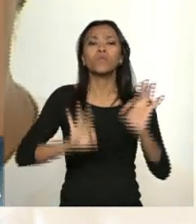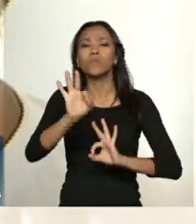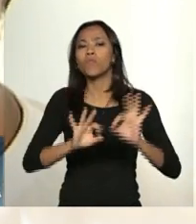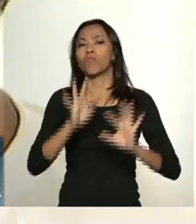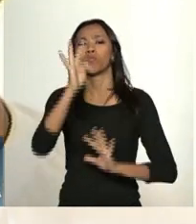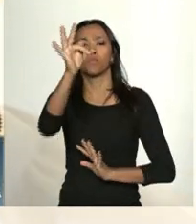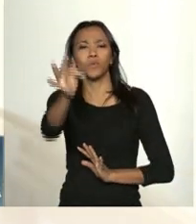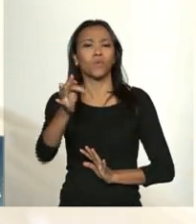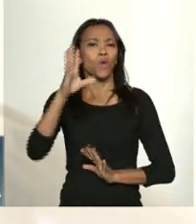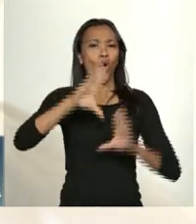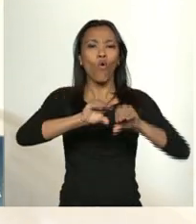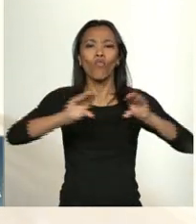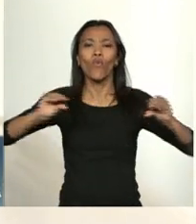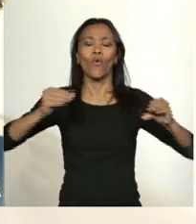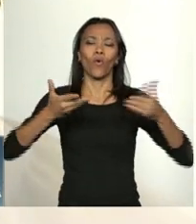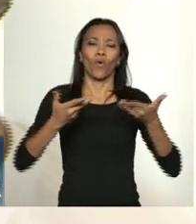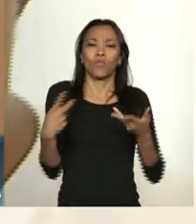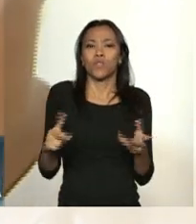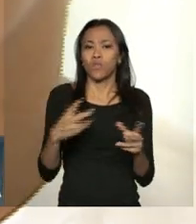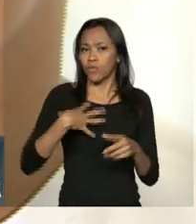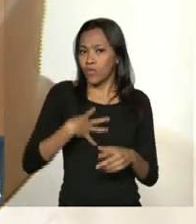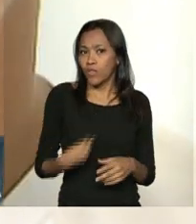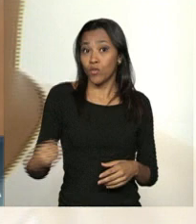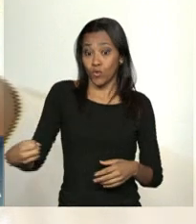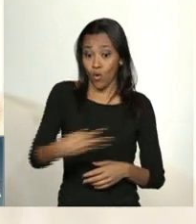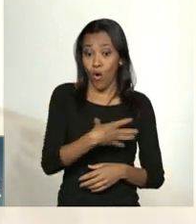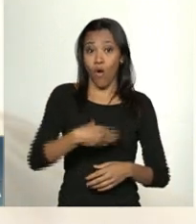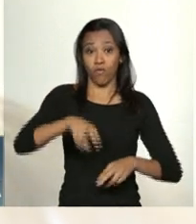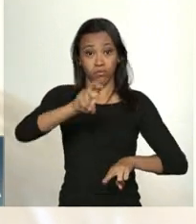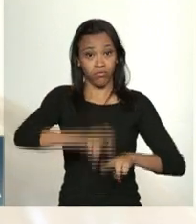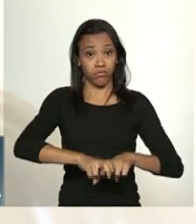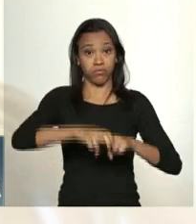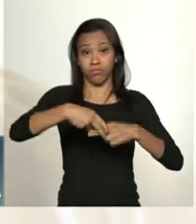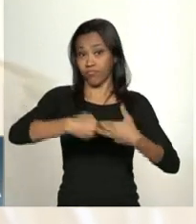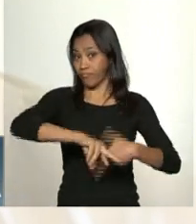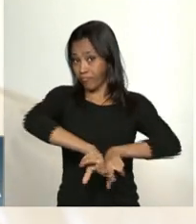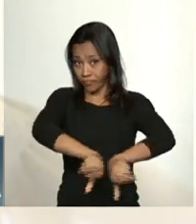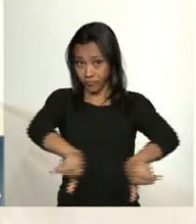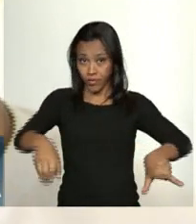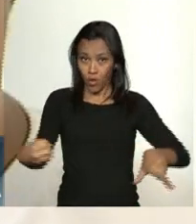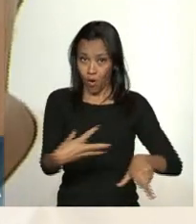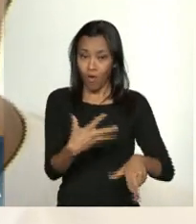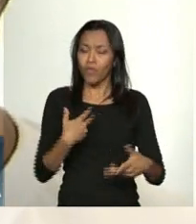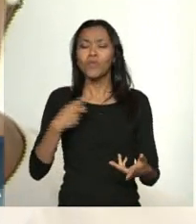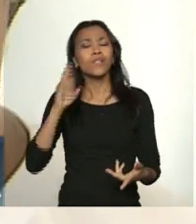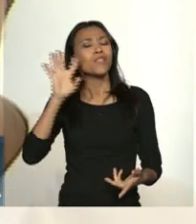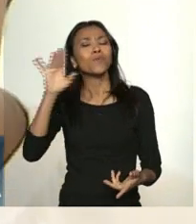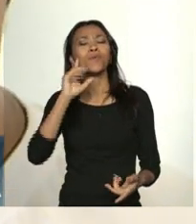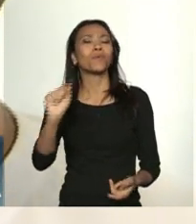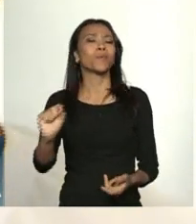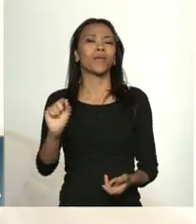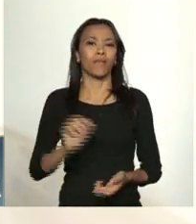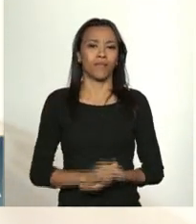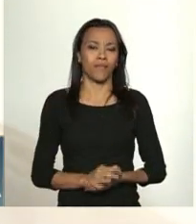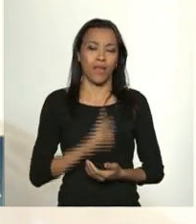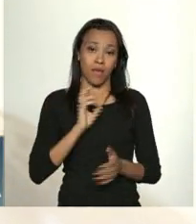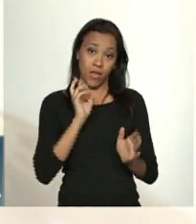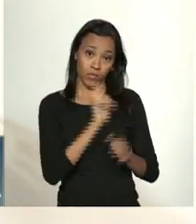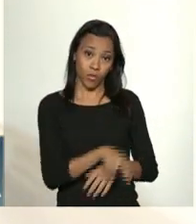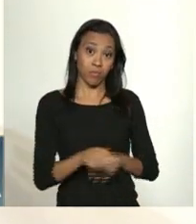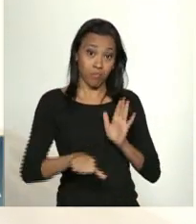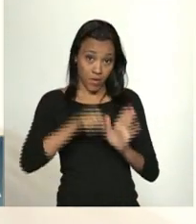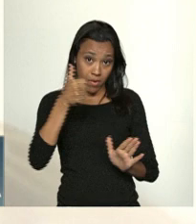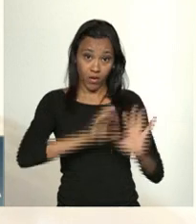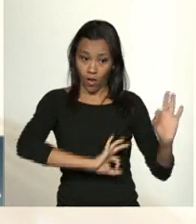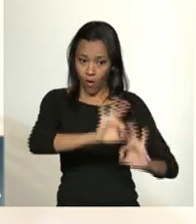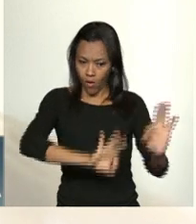futuro? Mais conforto para os seus filhos? Móveis novos? O que você está sonhando aqui já na sua casinha nova? Em primeiro lugar, eu quero